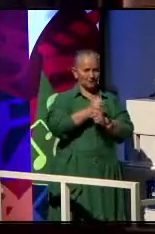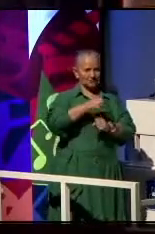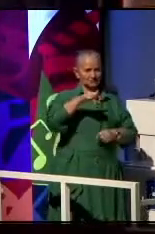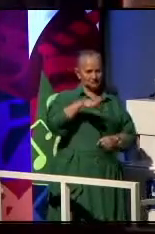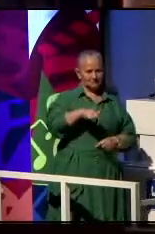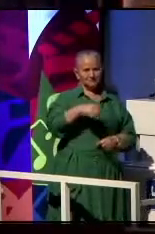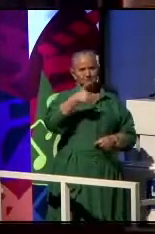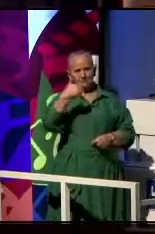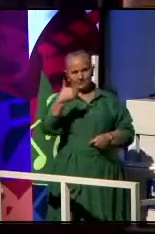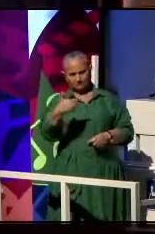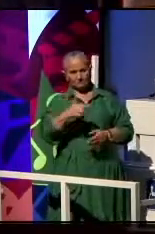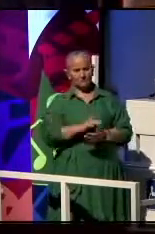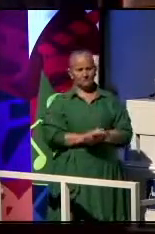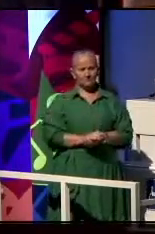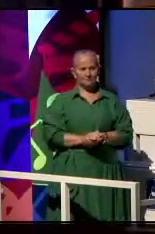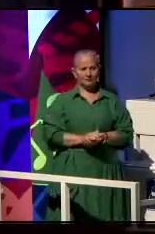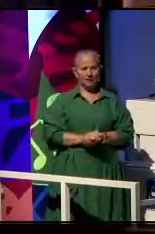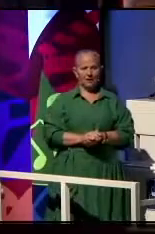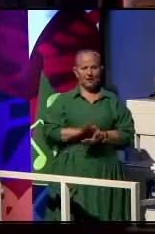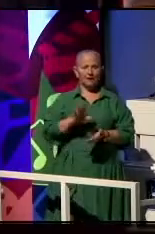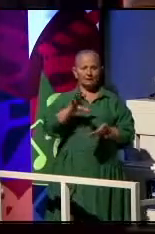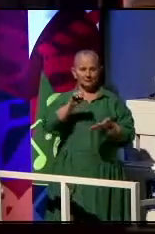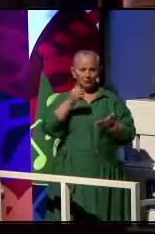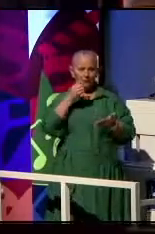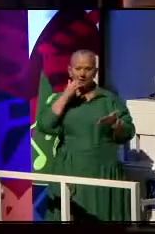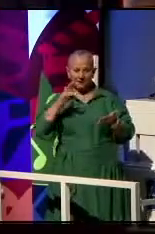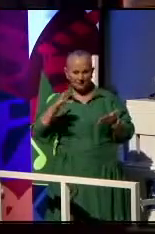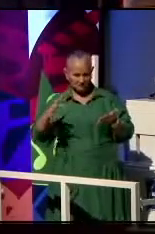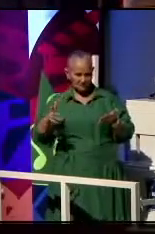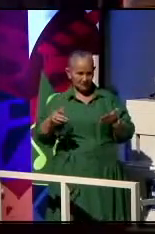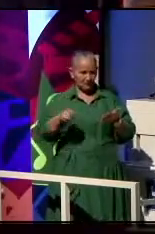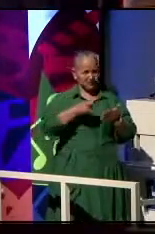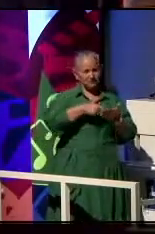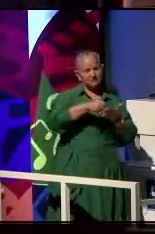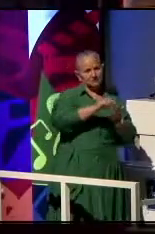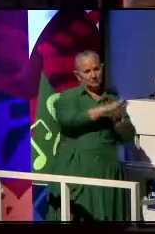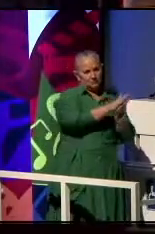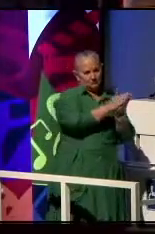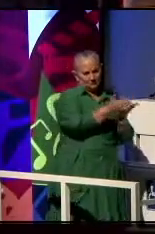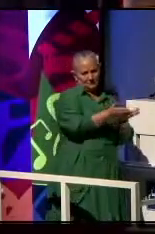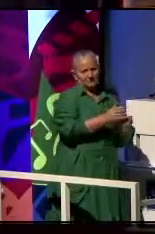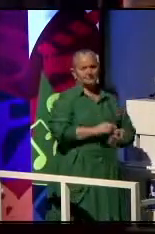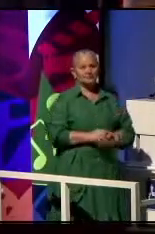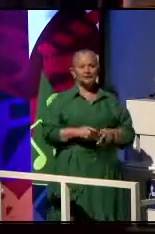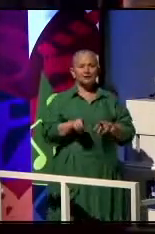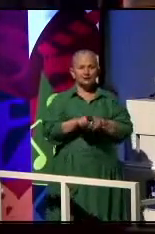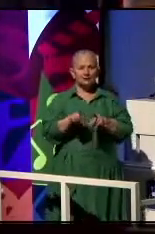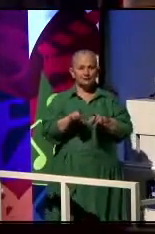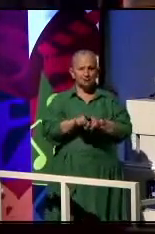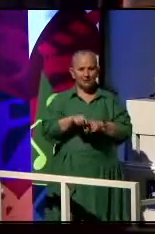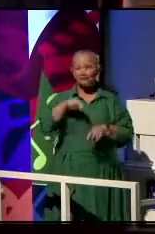melhores clássicos da música popular brasileira. Como neto de mineiro,